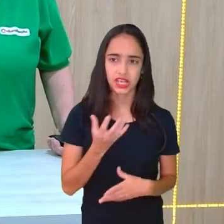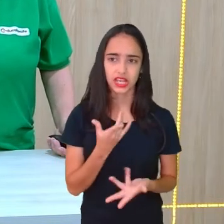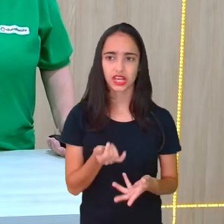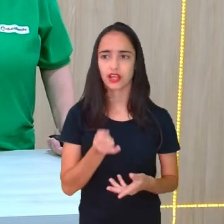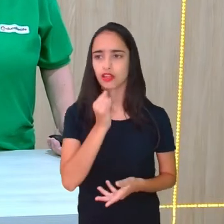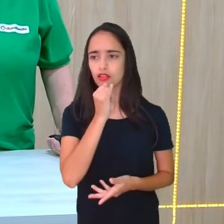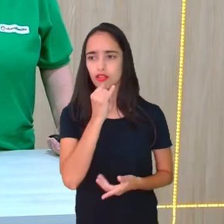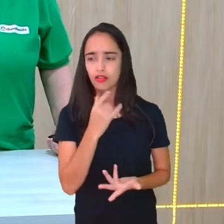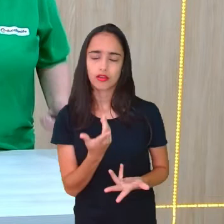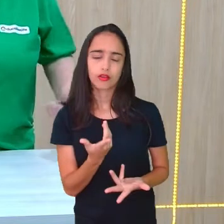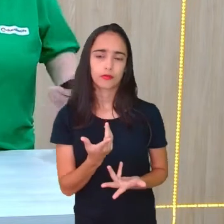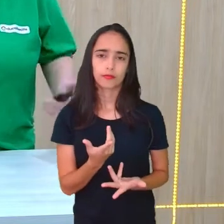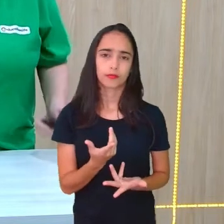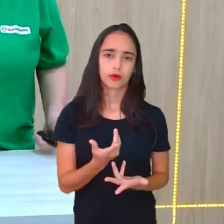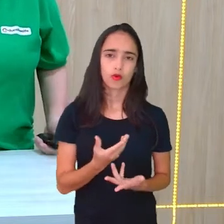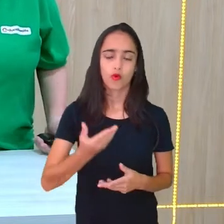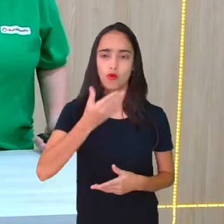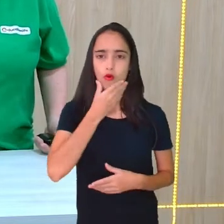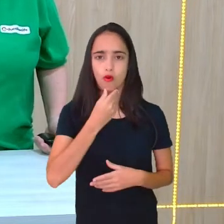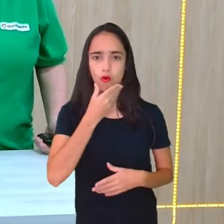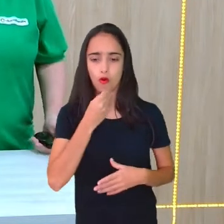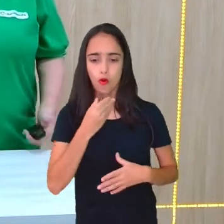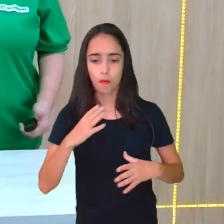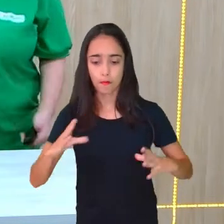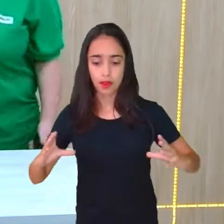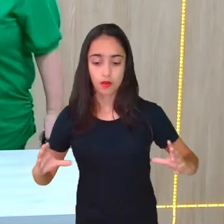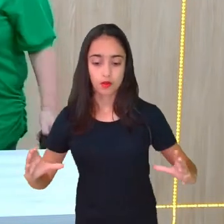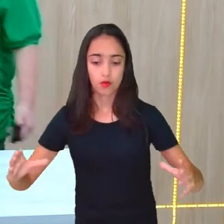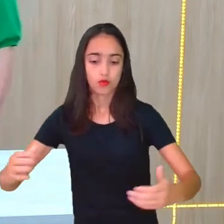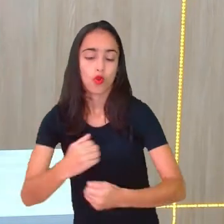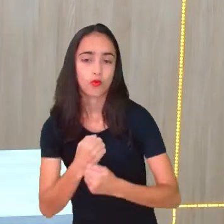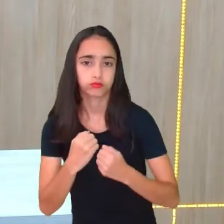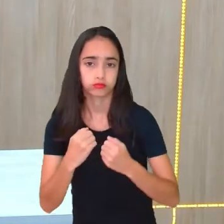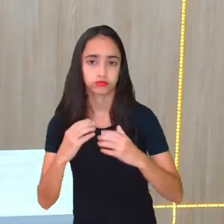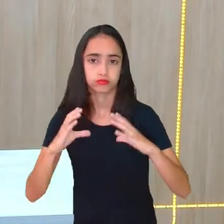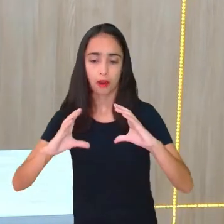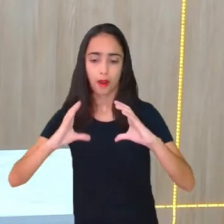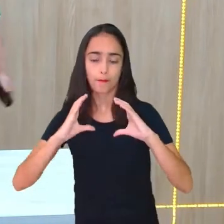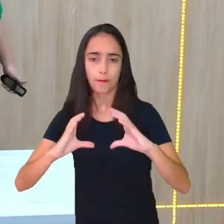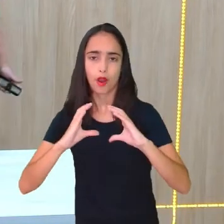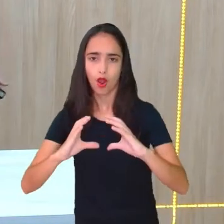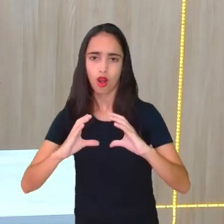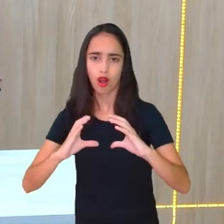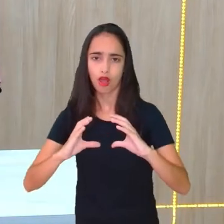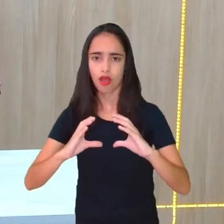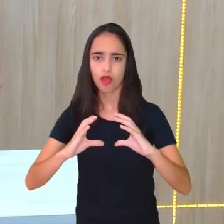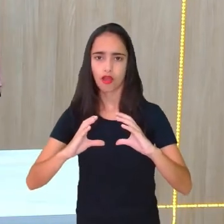goleiro agarrar a bola? Qual seria meu evento aqui?